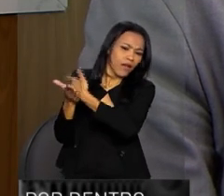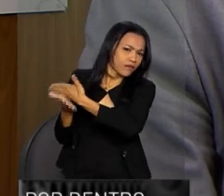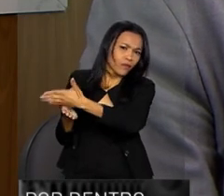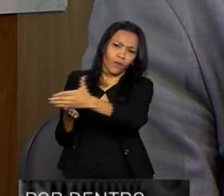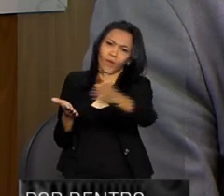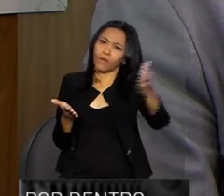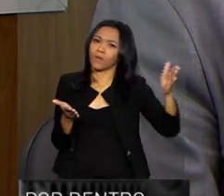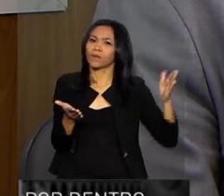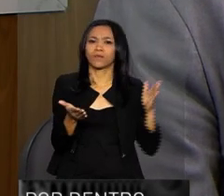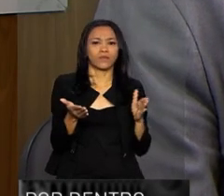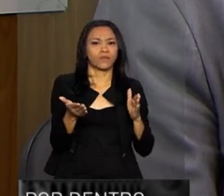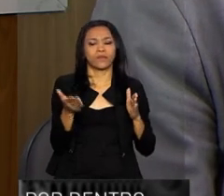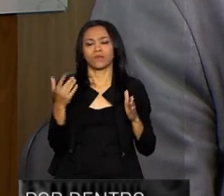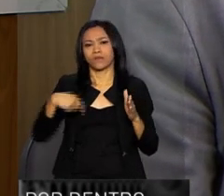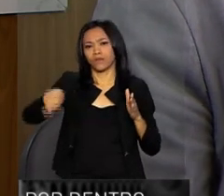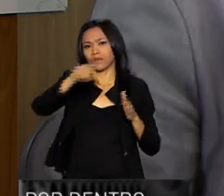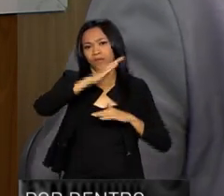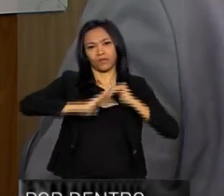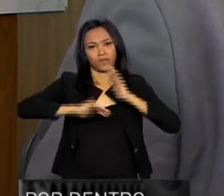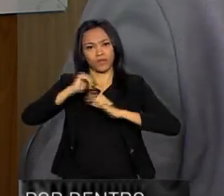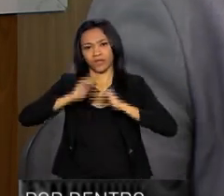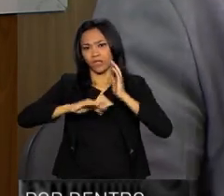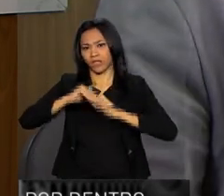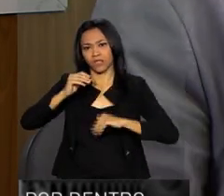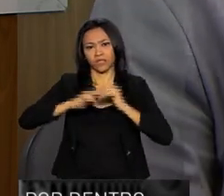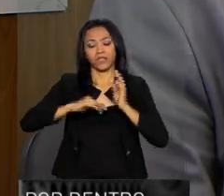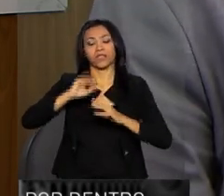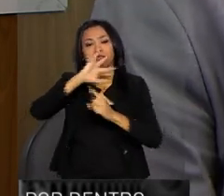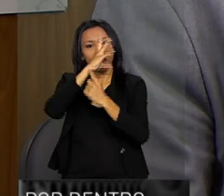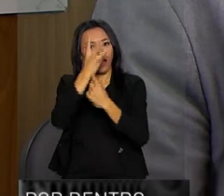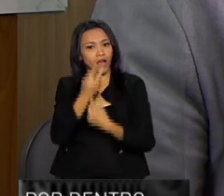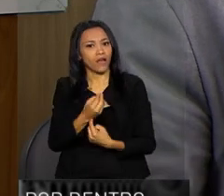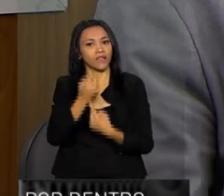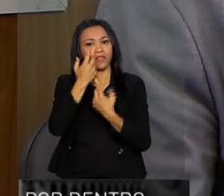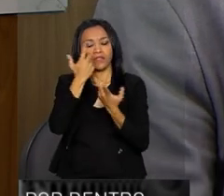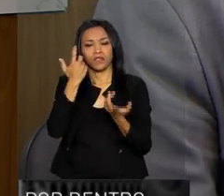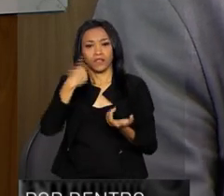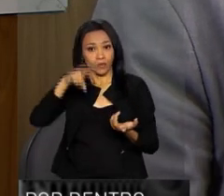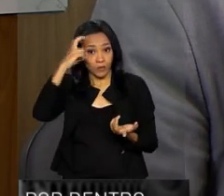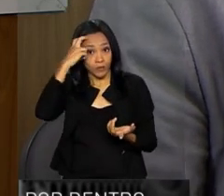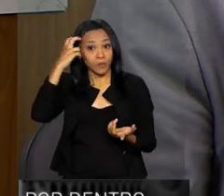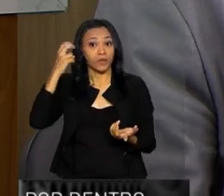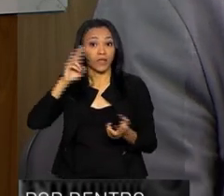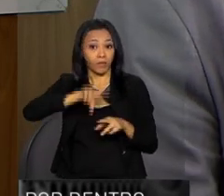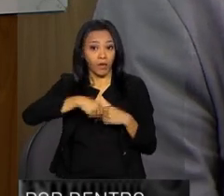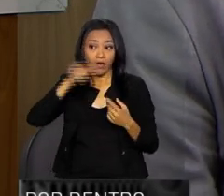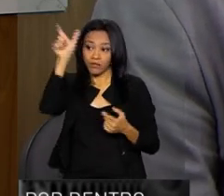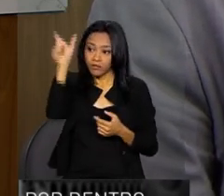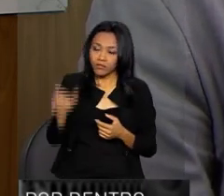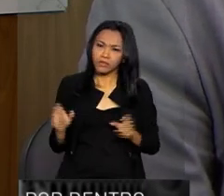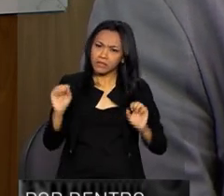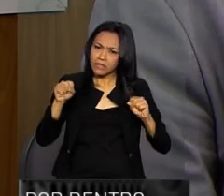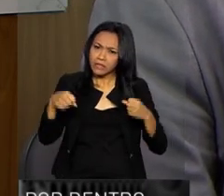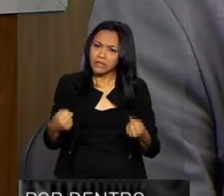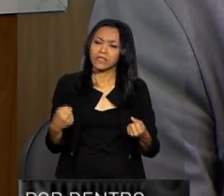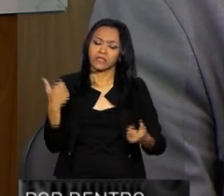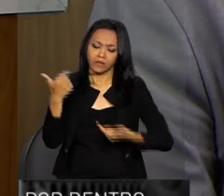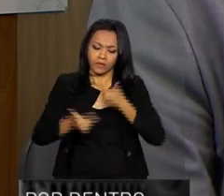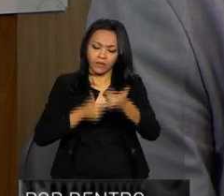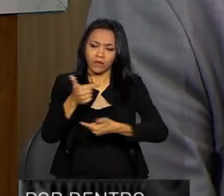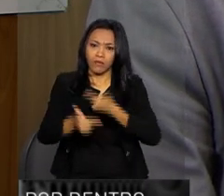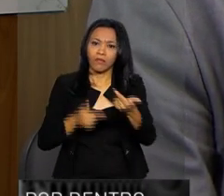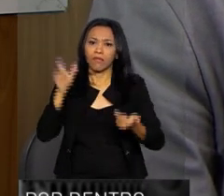do nosso país que é por meio do seu esforço da sua labuta da sua dedicação e do seu